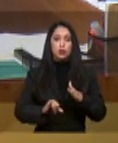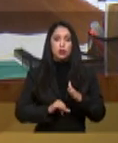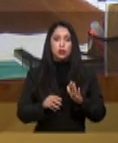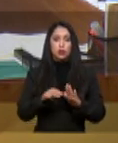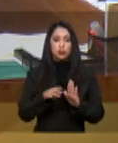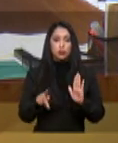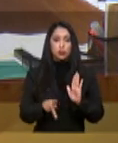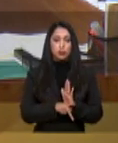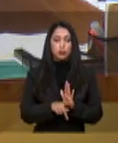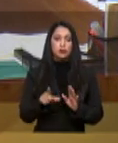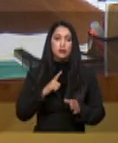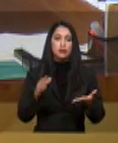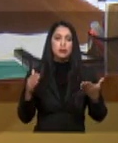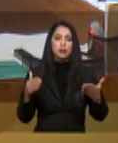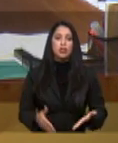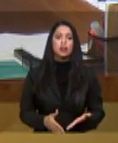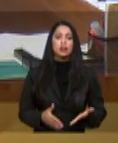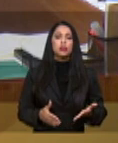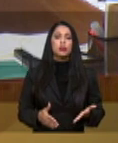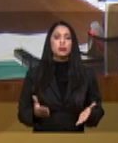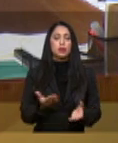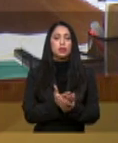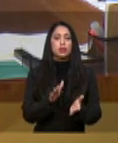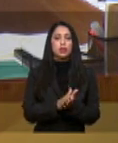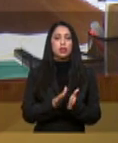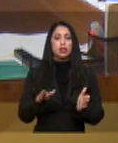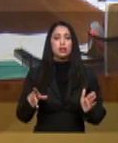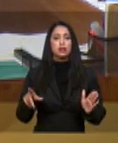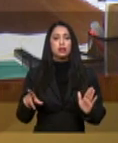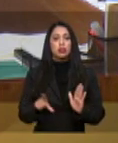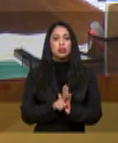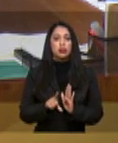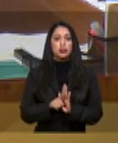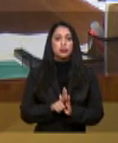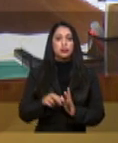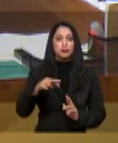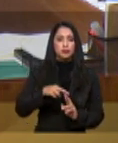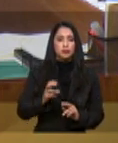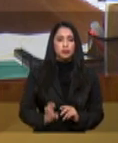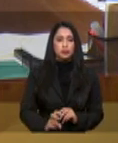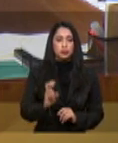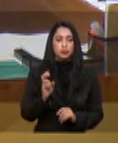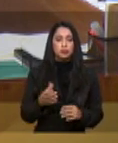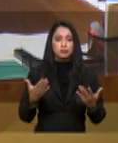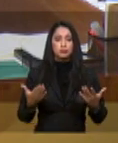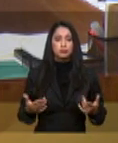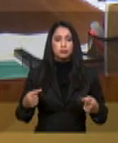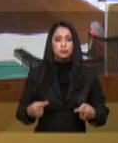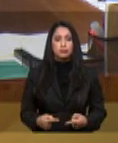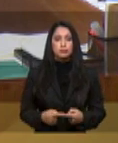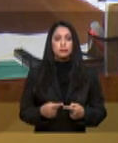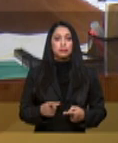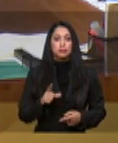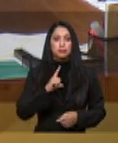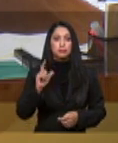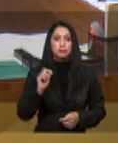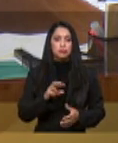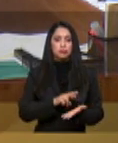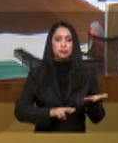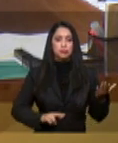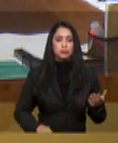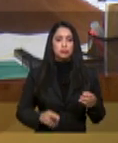Provisória faz parte do processo legislativo, artigo 60, inciso 5 da Constituição, de modo que, conforme fez ver o